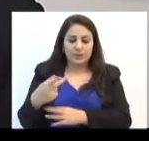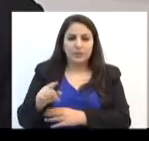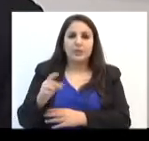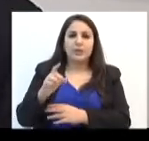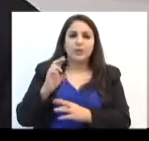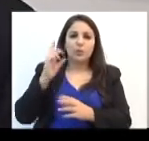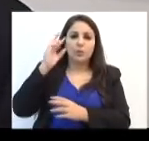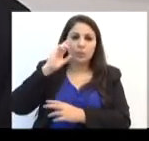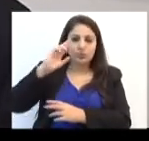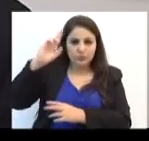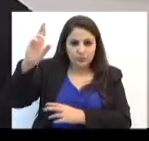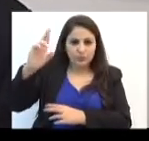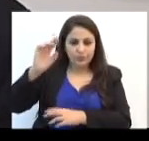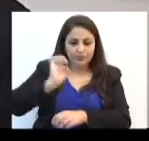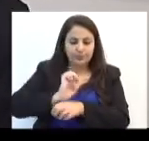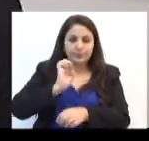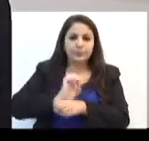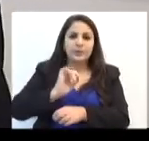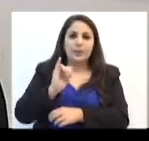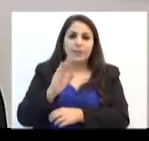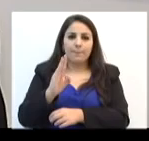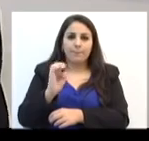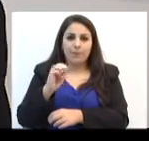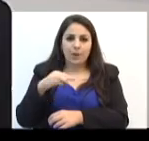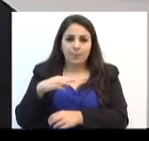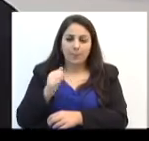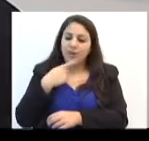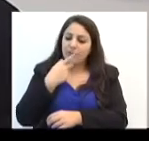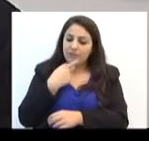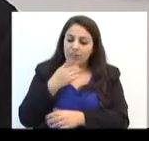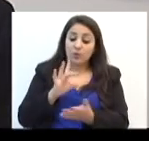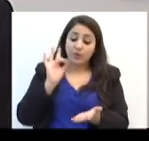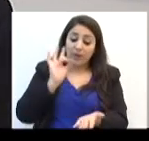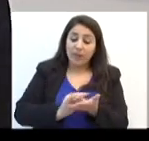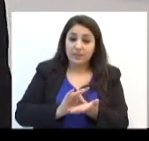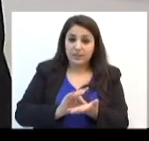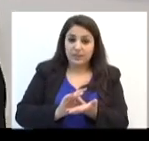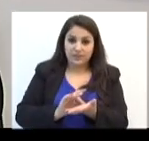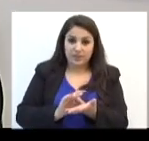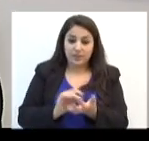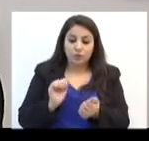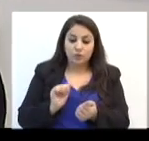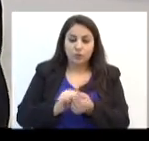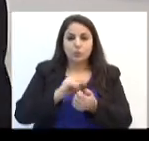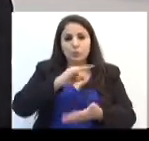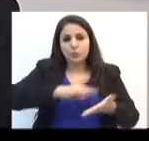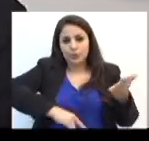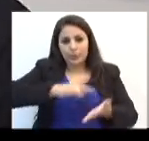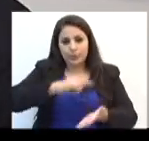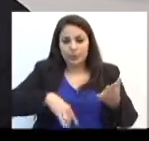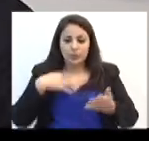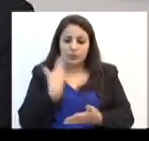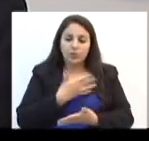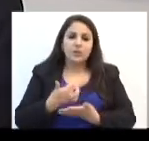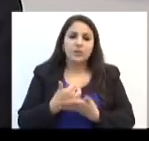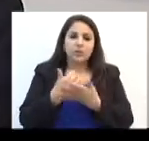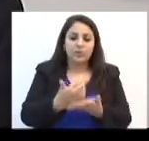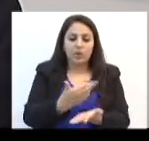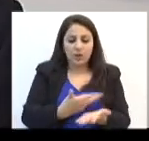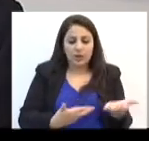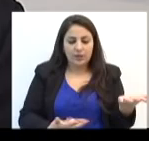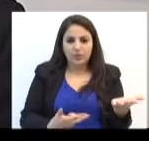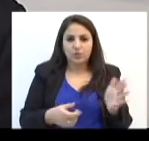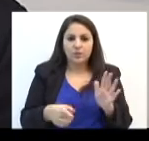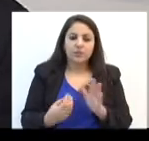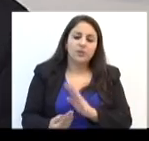diretor estadual do IBAMA sinalizou de anexar esses documentos que nós levamos ao relatório que